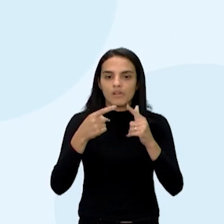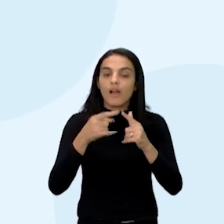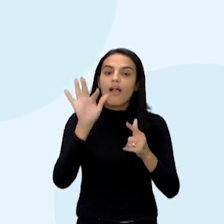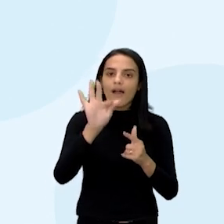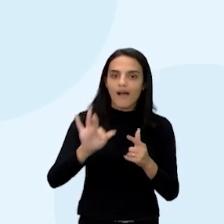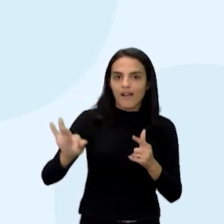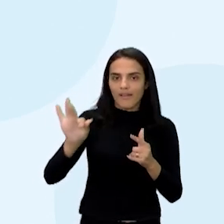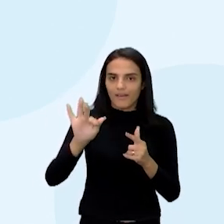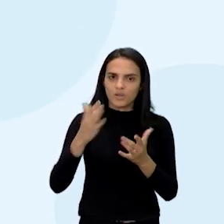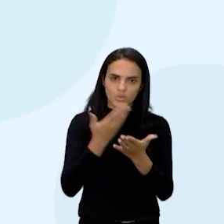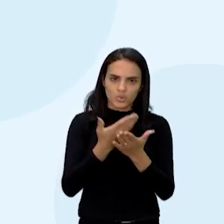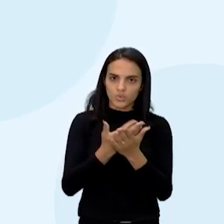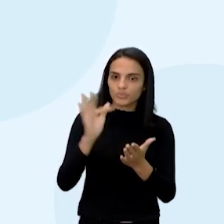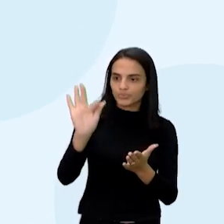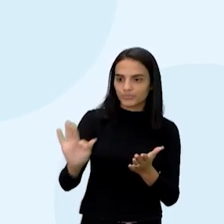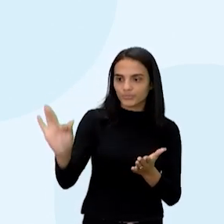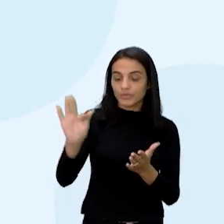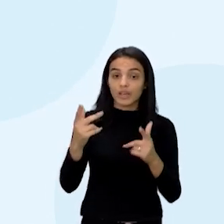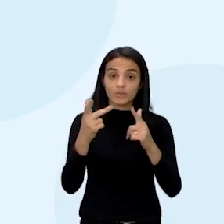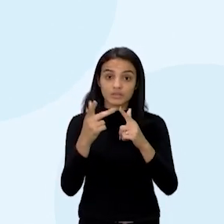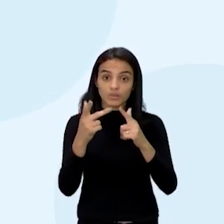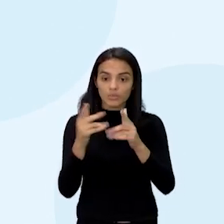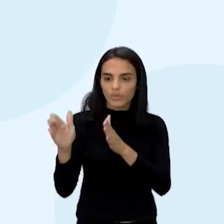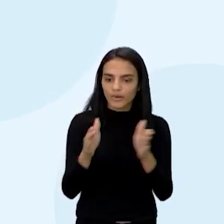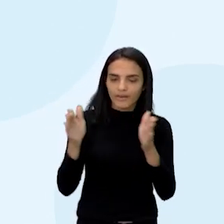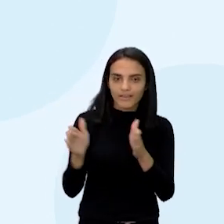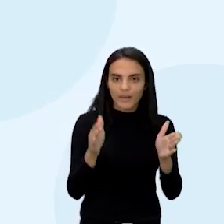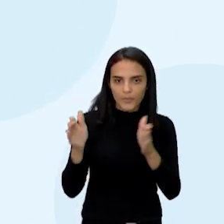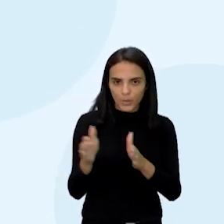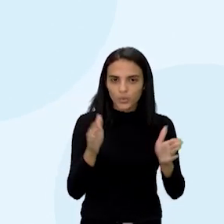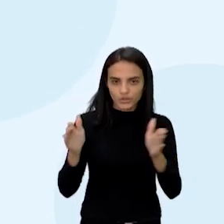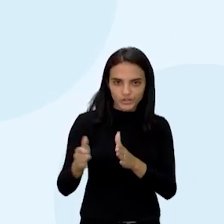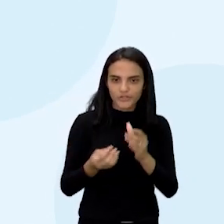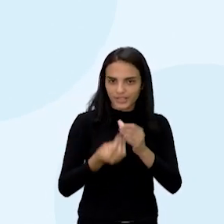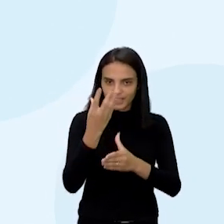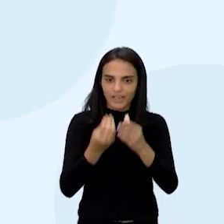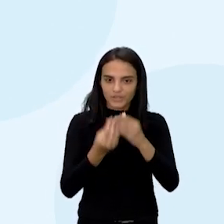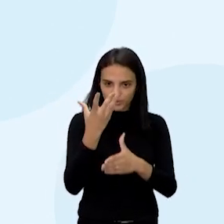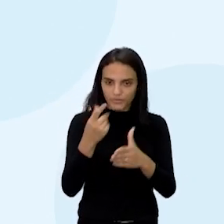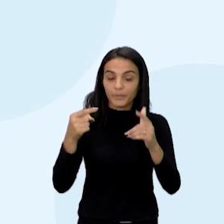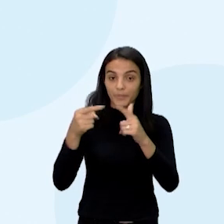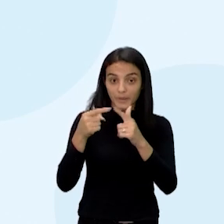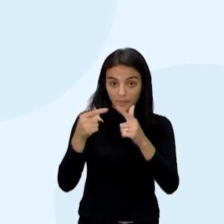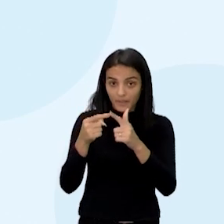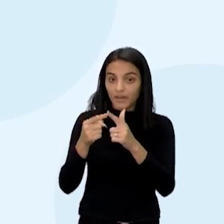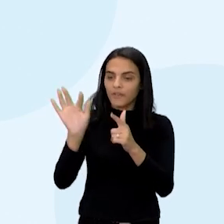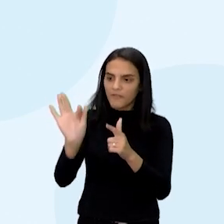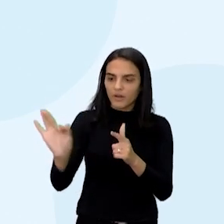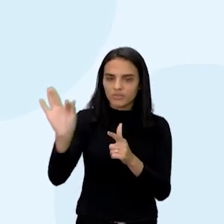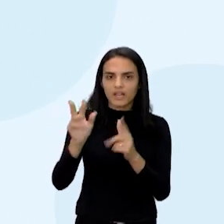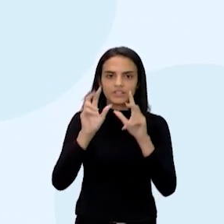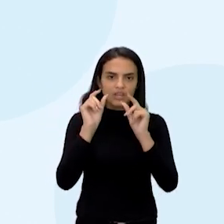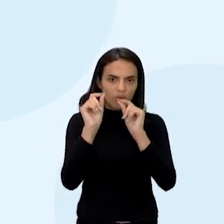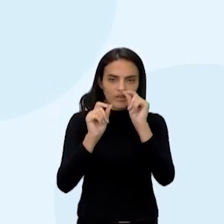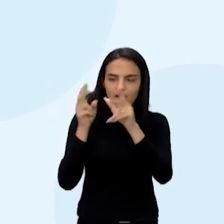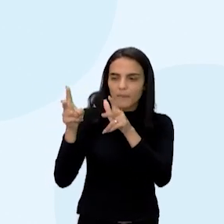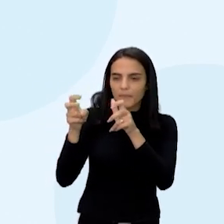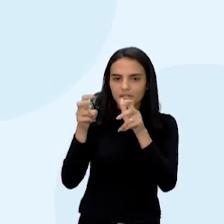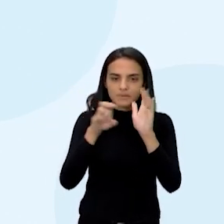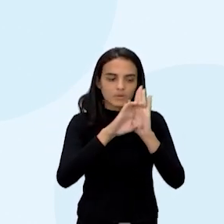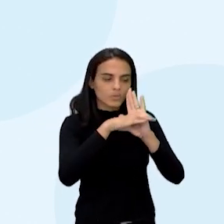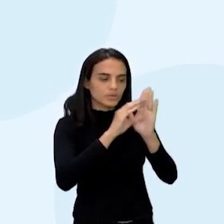e a superdotação criativo-produtiva. A superdotação acadêmica, ela é mais percebida no contexto